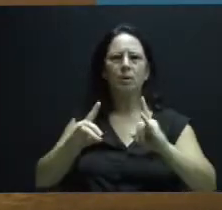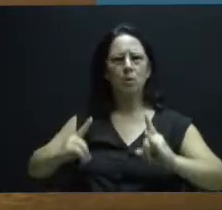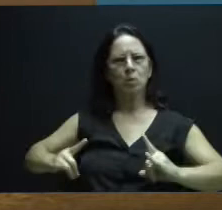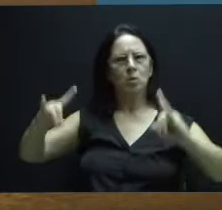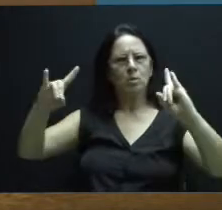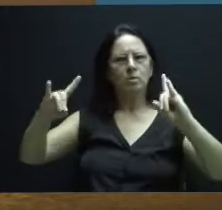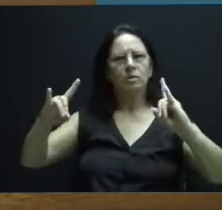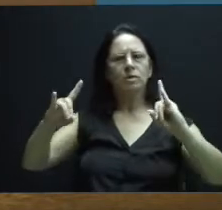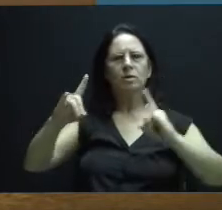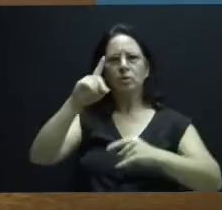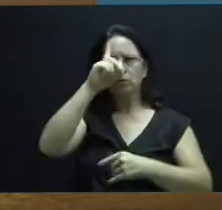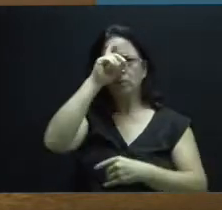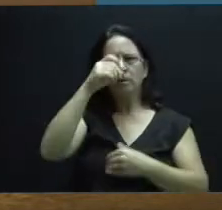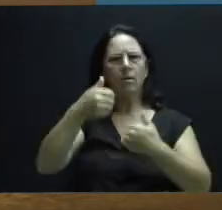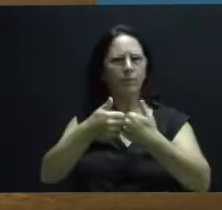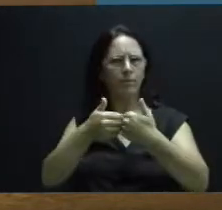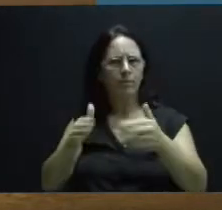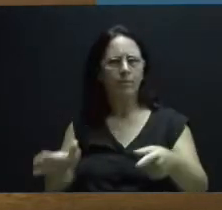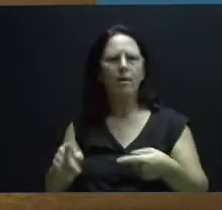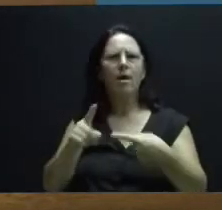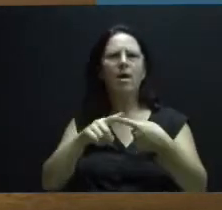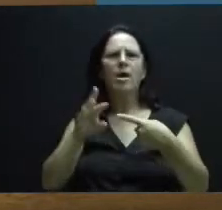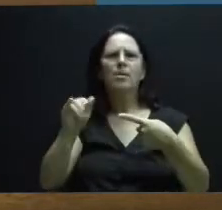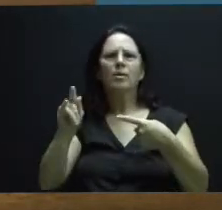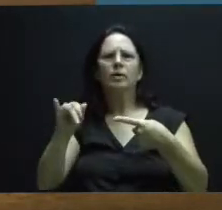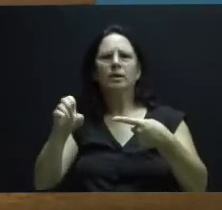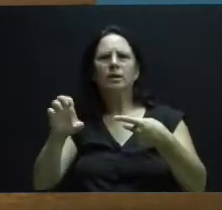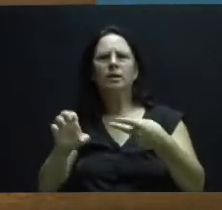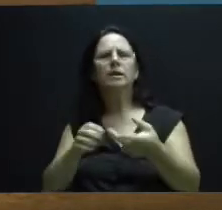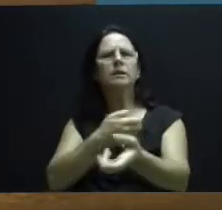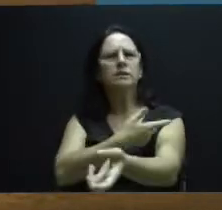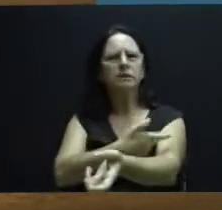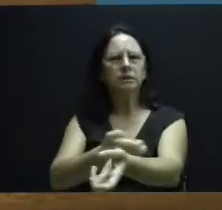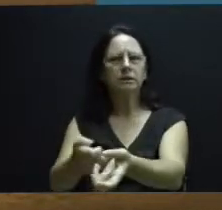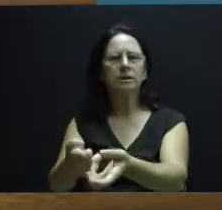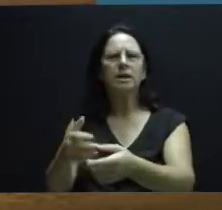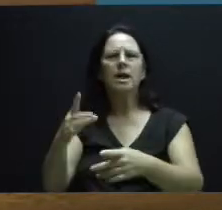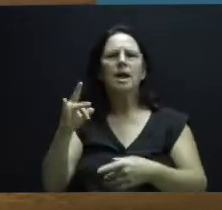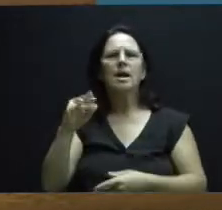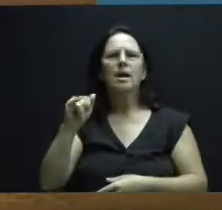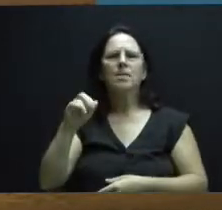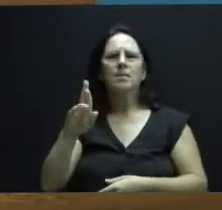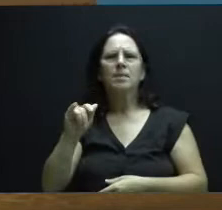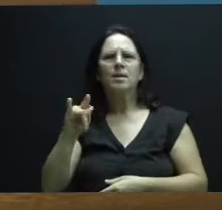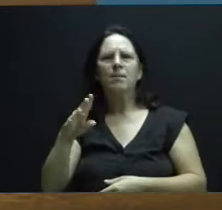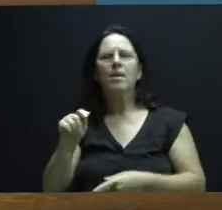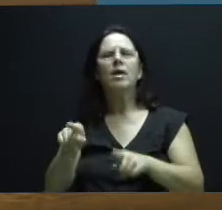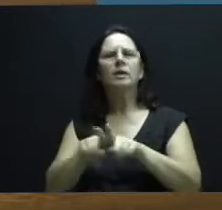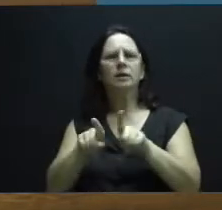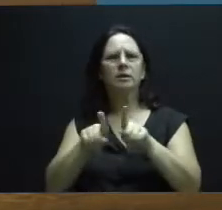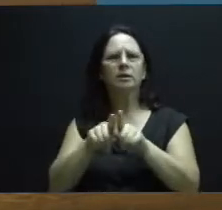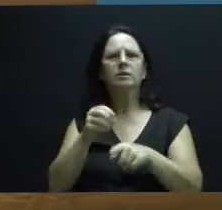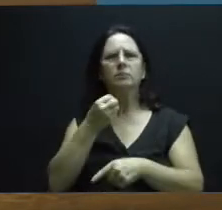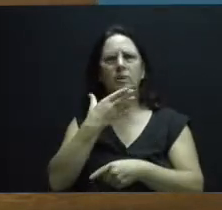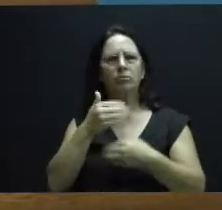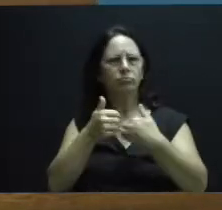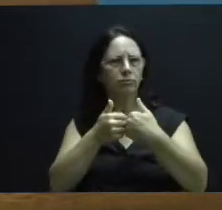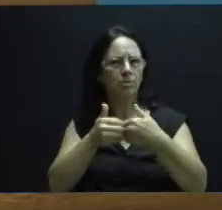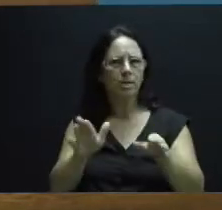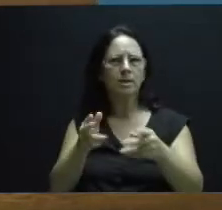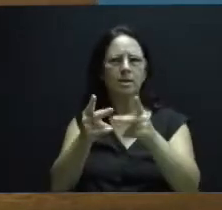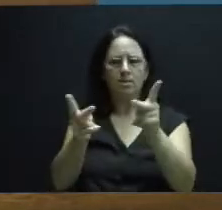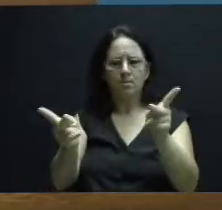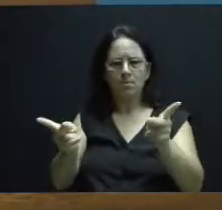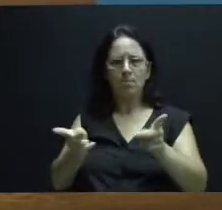suma importância hemodiálise e câmera hiperbárica é de suma importância para o município o bom prato vindo por aí só coisas maravilhosas